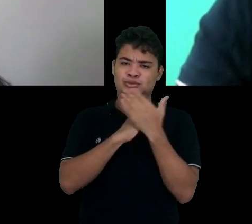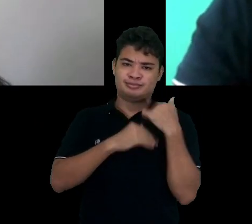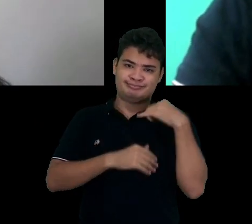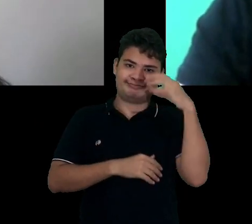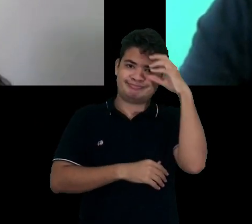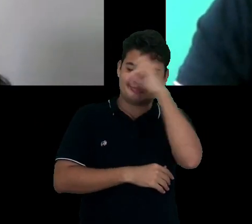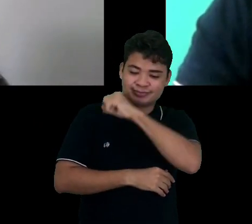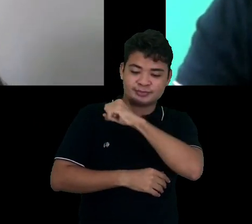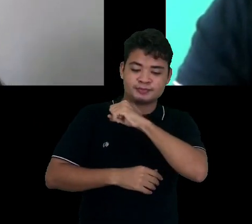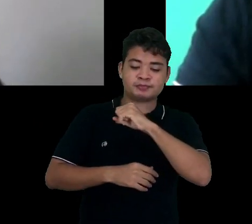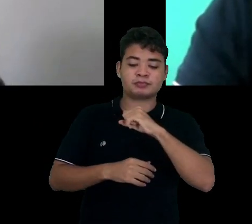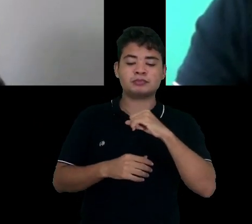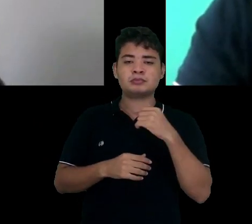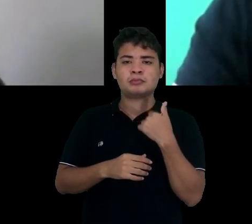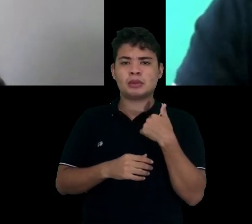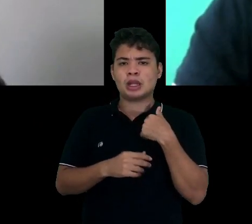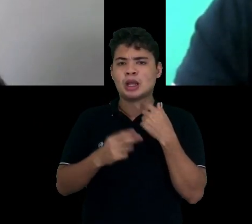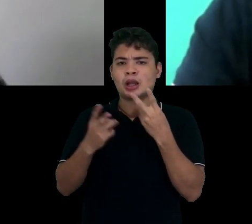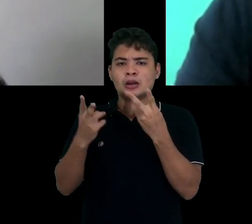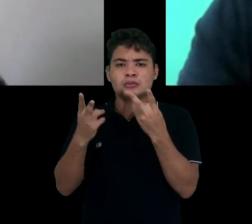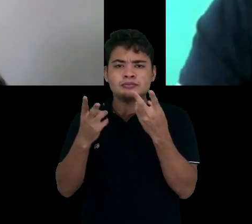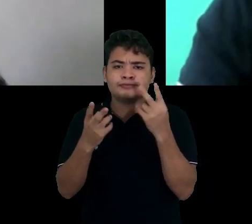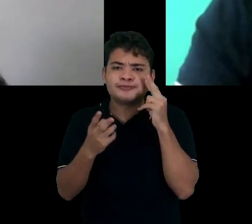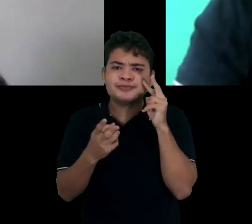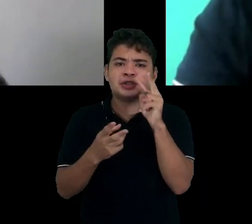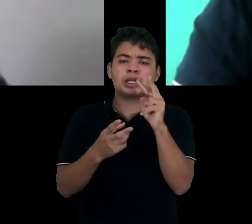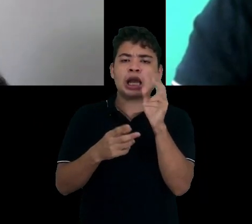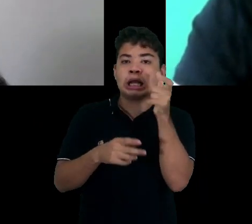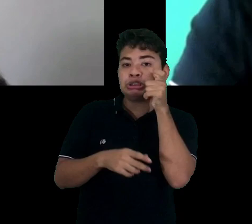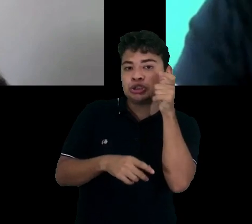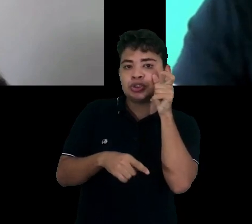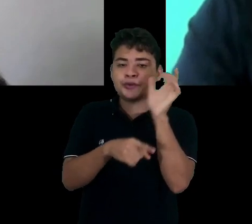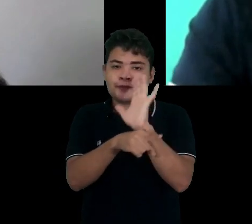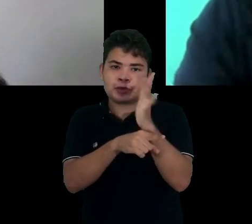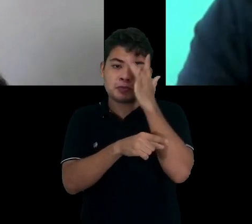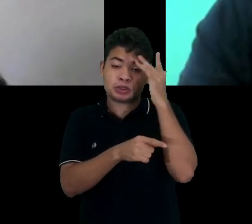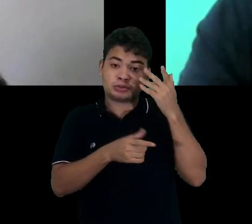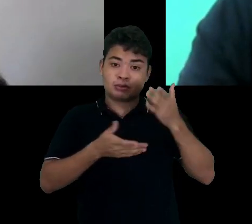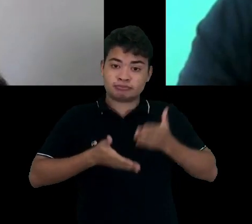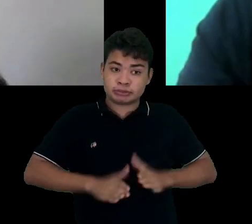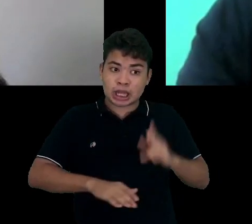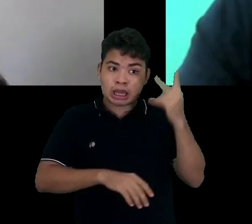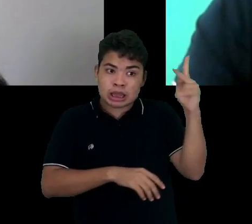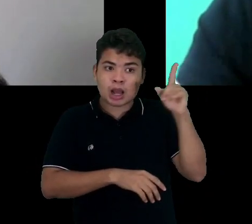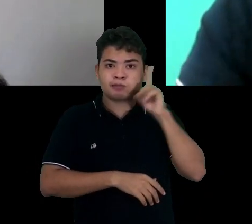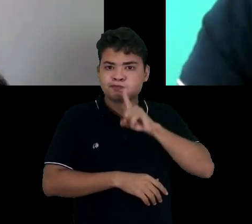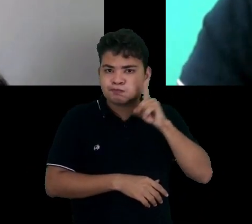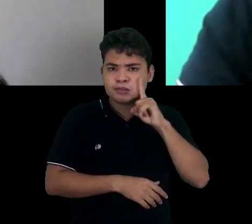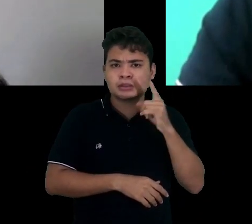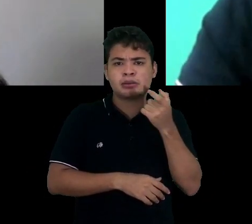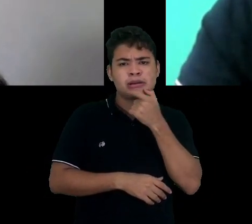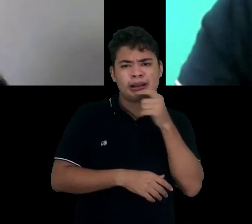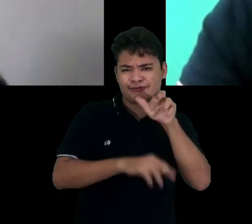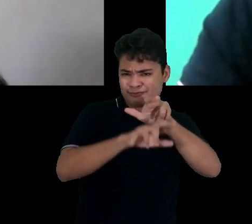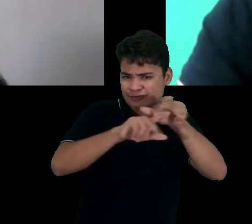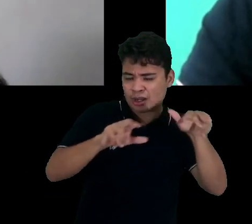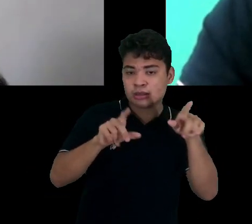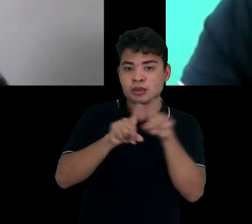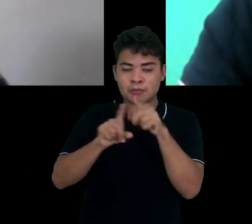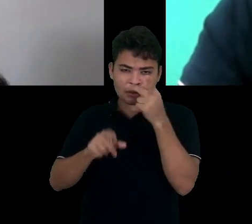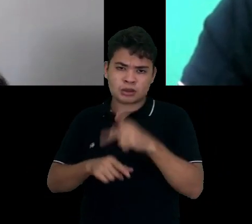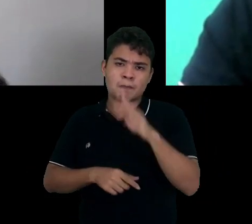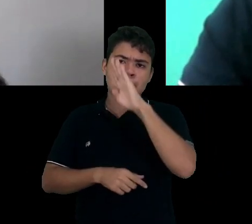para aprender. E eu fui vendo vídeos de nativos ensinando inglês, vídeos de brasileiros